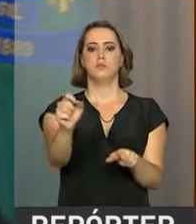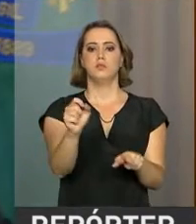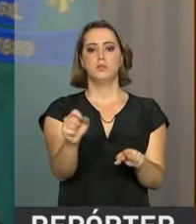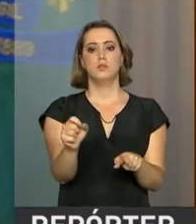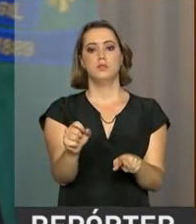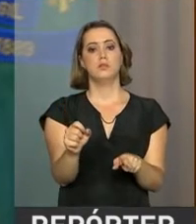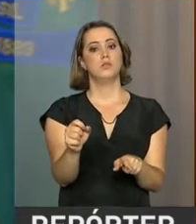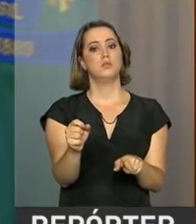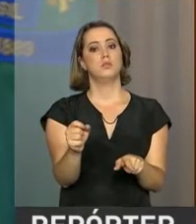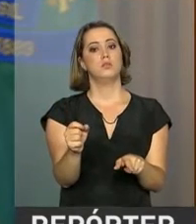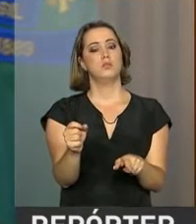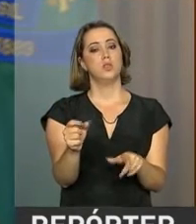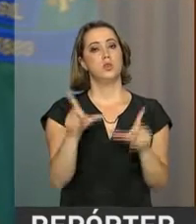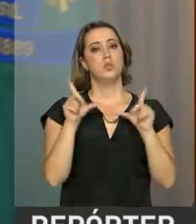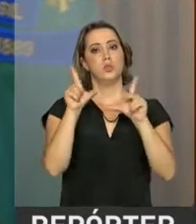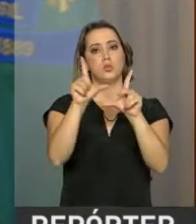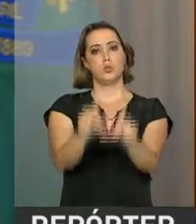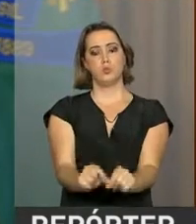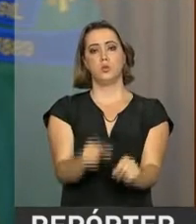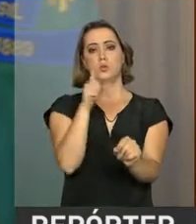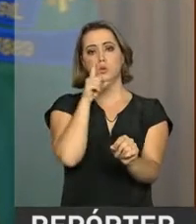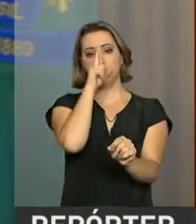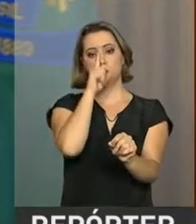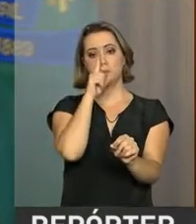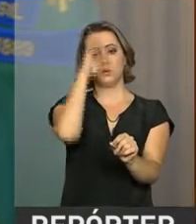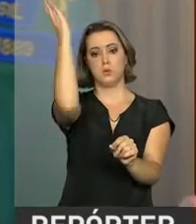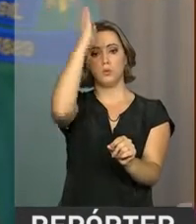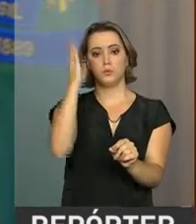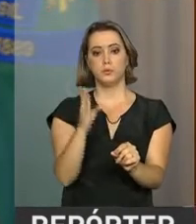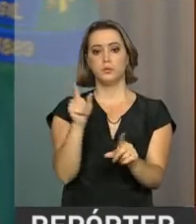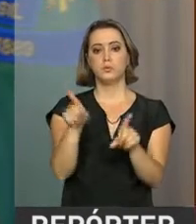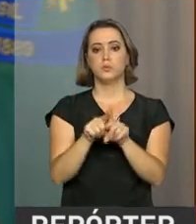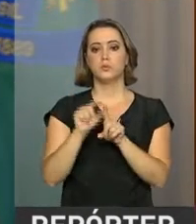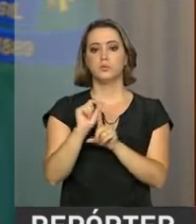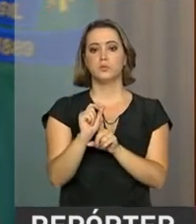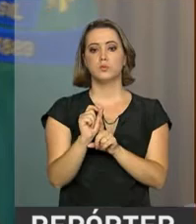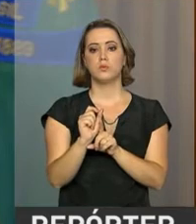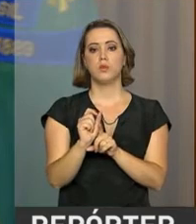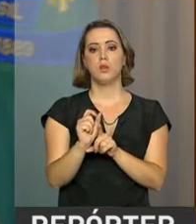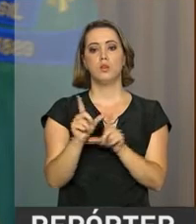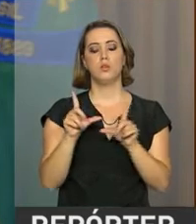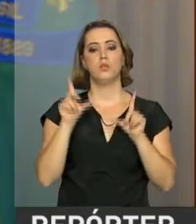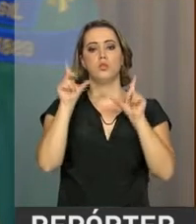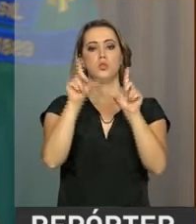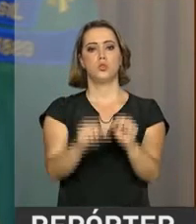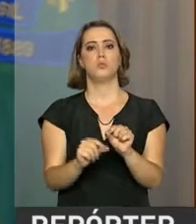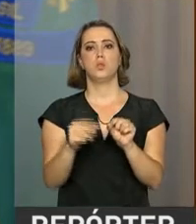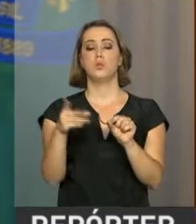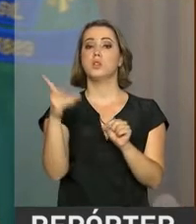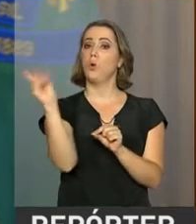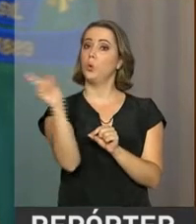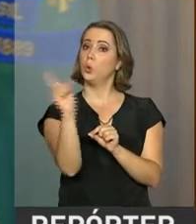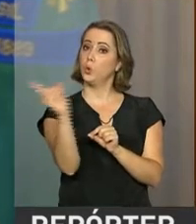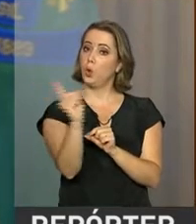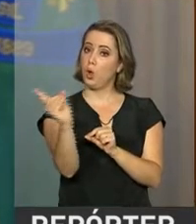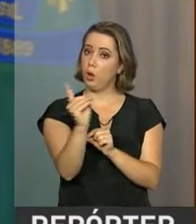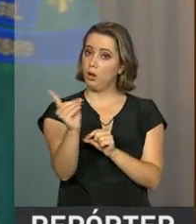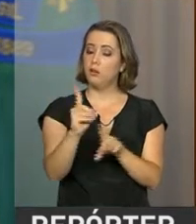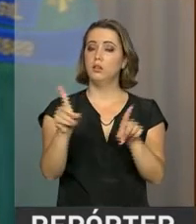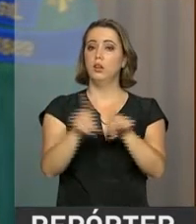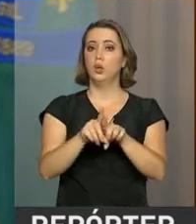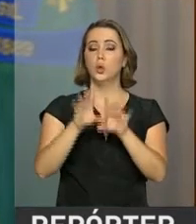o risco brasil do dólar tudo isto é uma mensagem